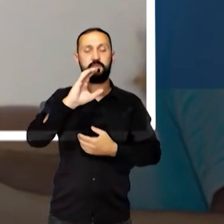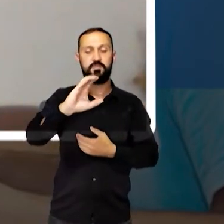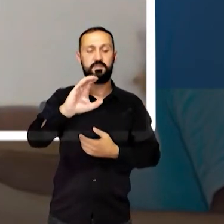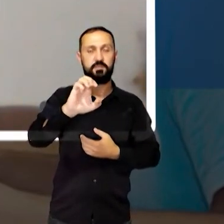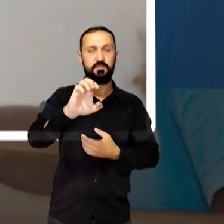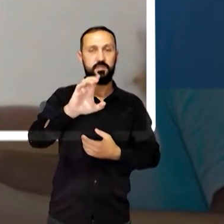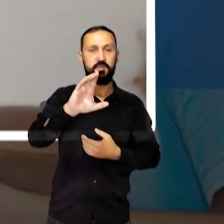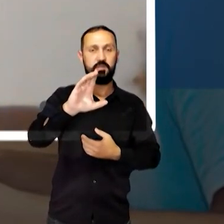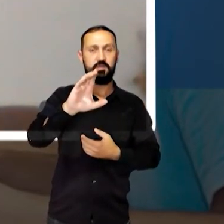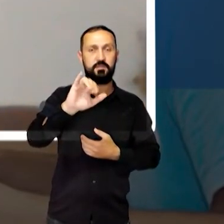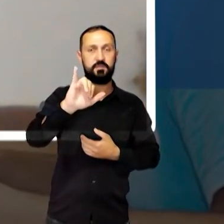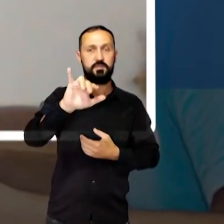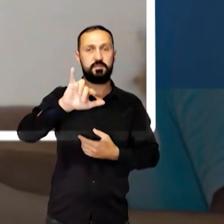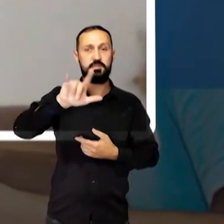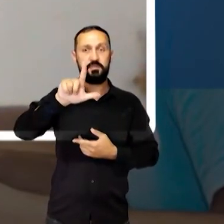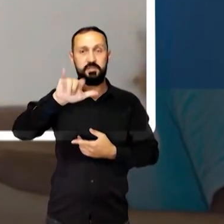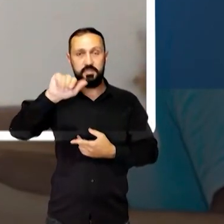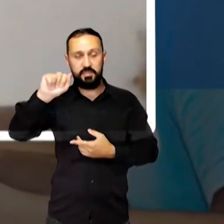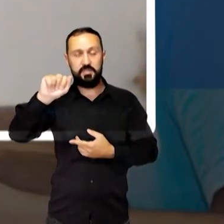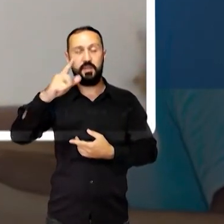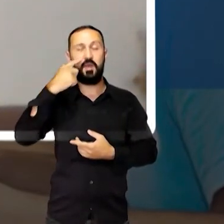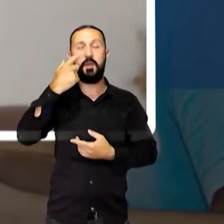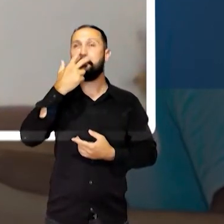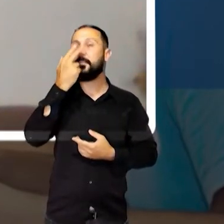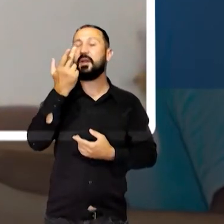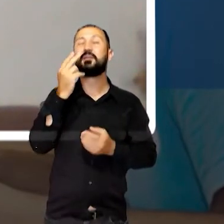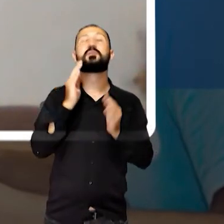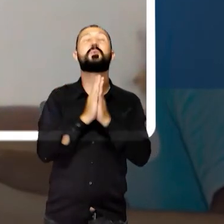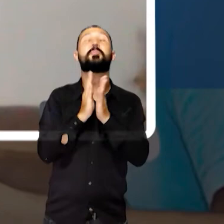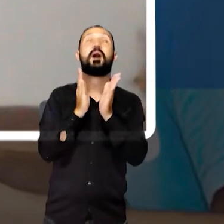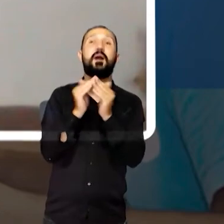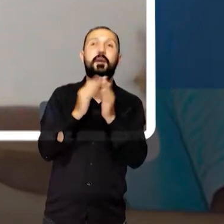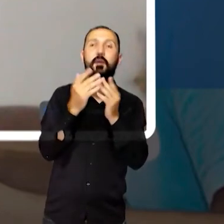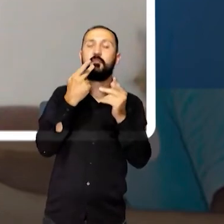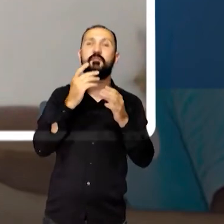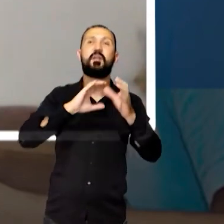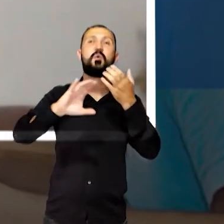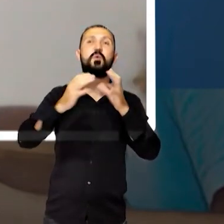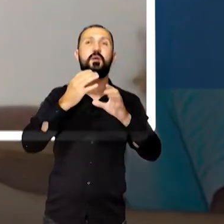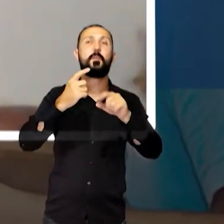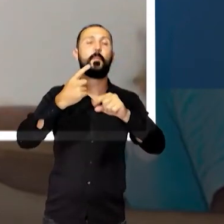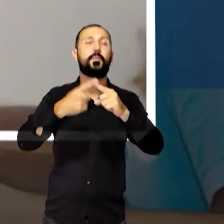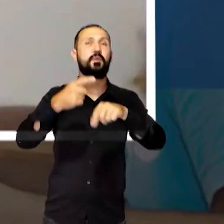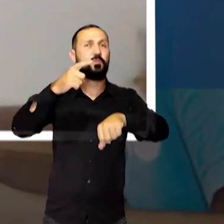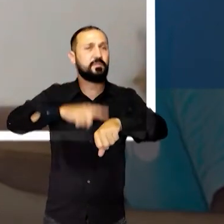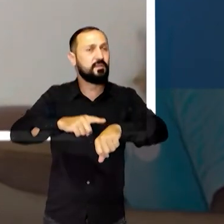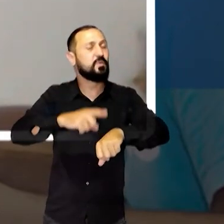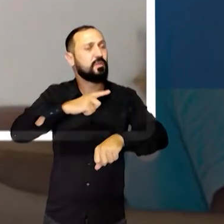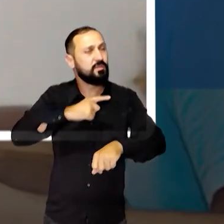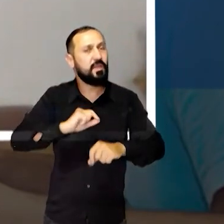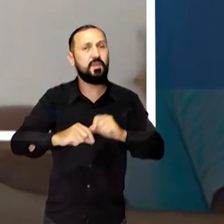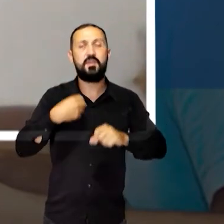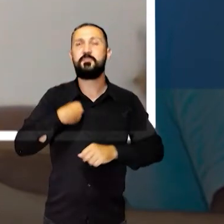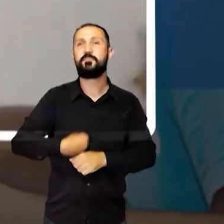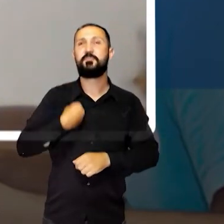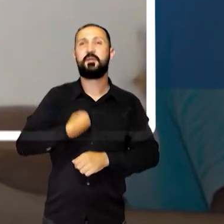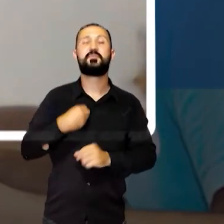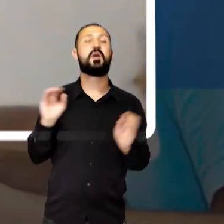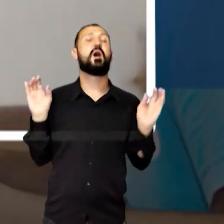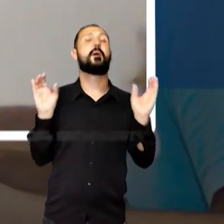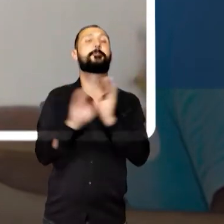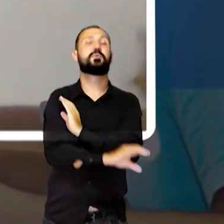como verdadeiras preces. Quando ela diz, eu canto porque o instante existe e minha vida